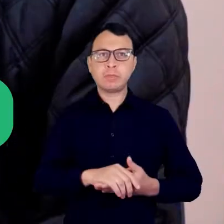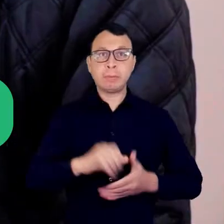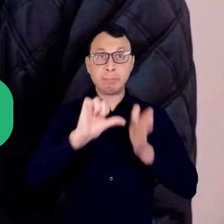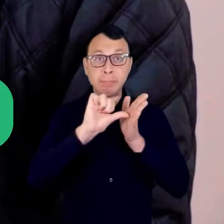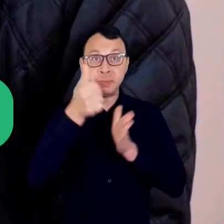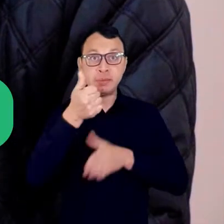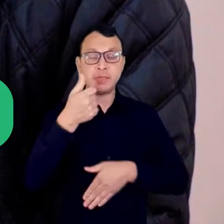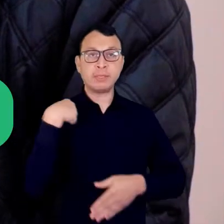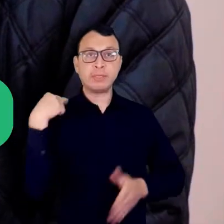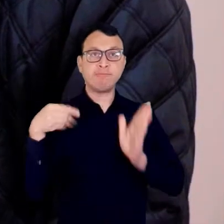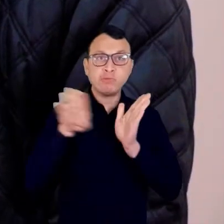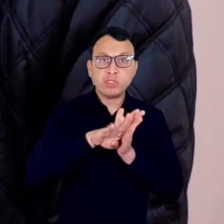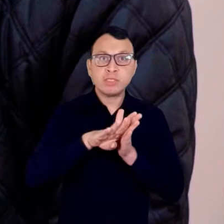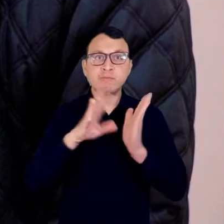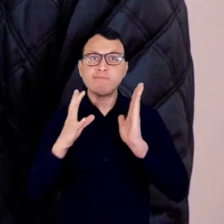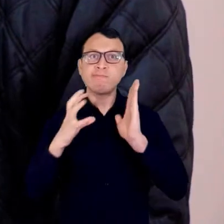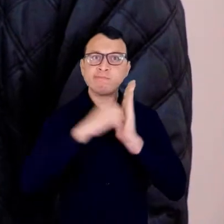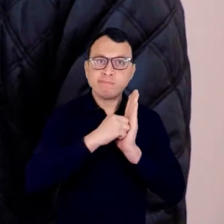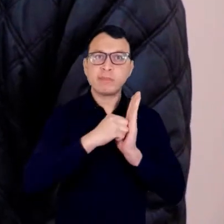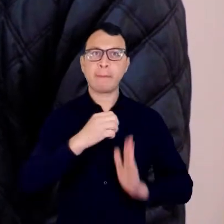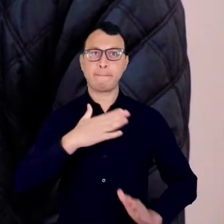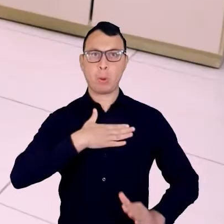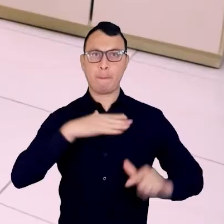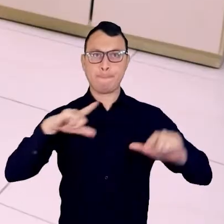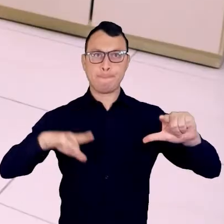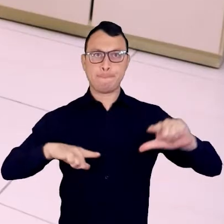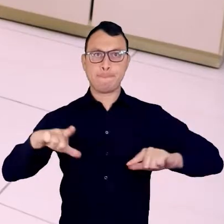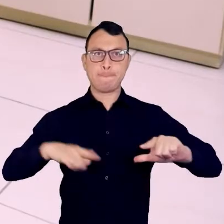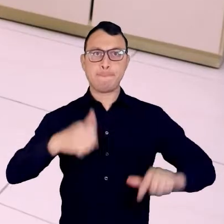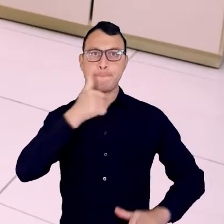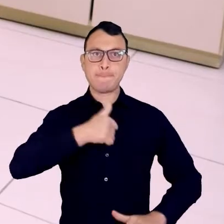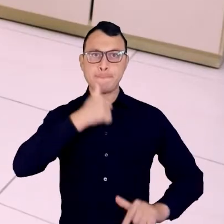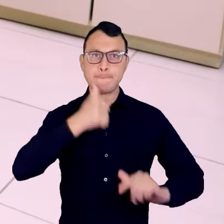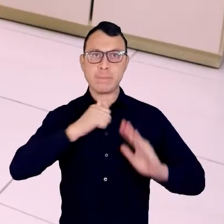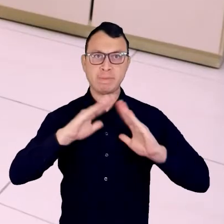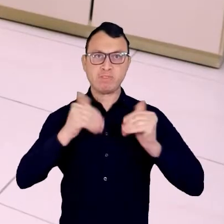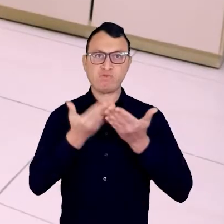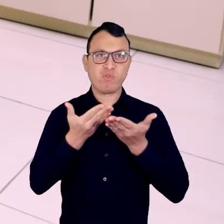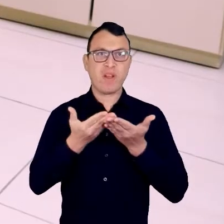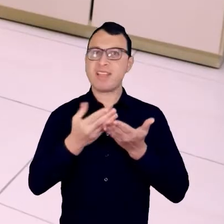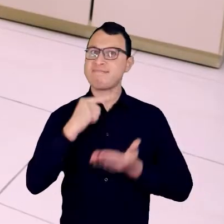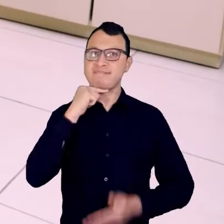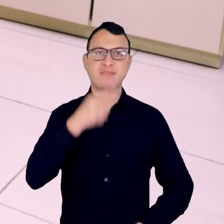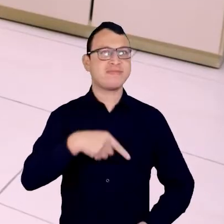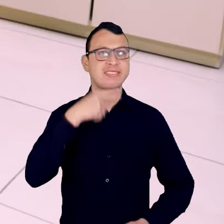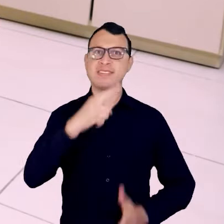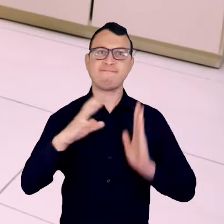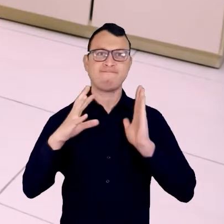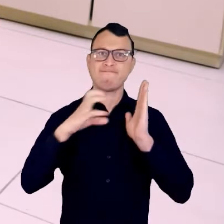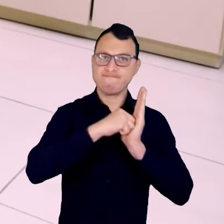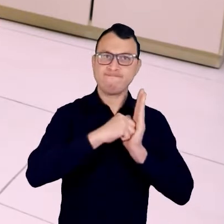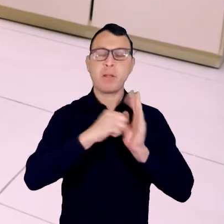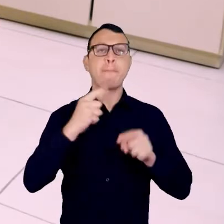quando chegamos aqui, eu fui matricular minha prima na escola. Aí, chegando lá, eu não pude matricular